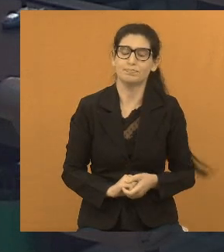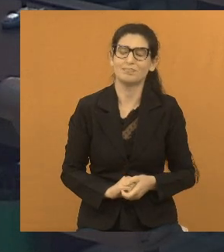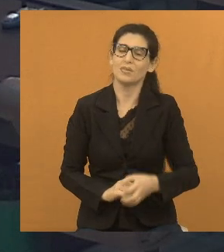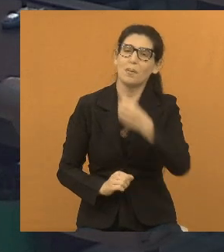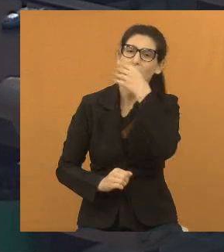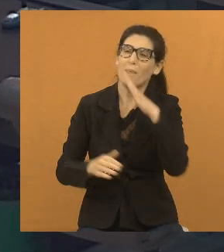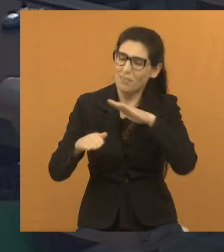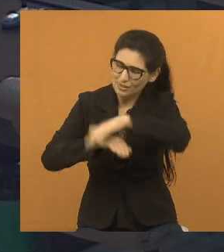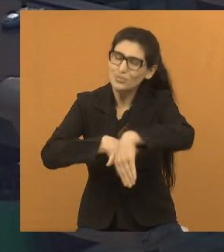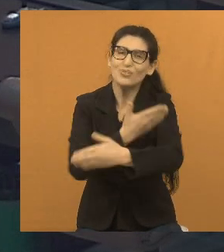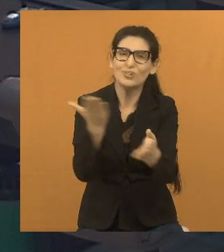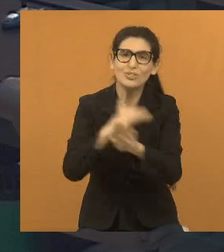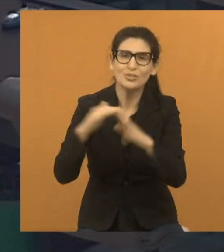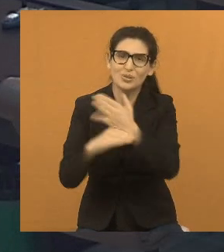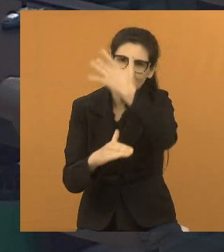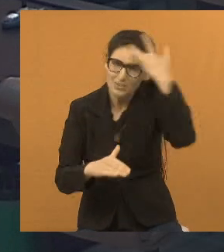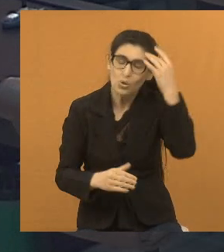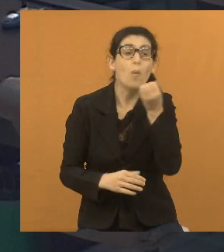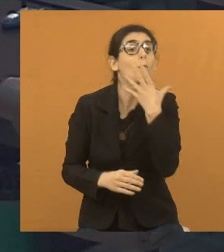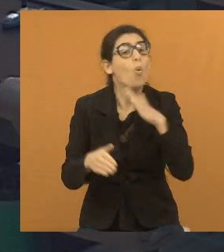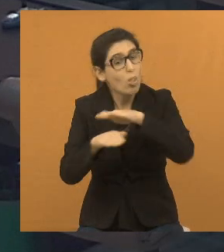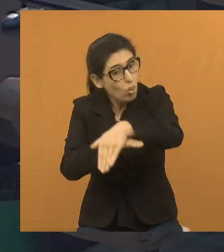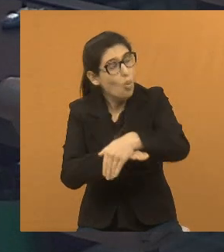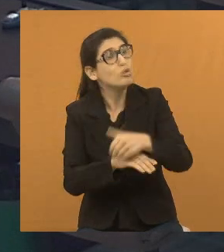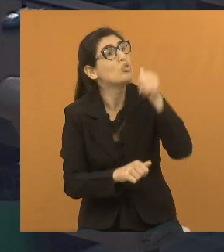Boa noite a todos. Boa noite, Samanta.